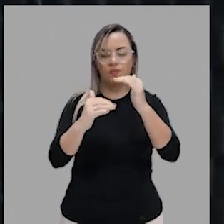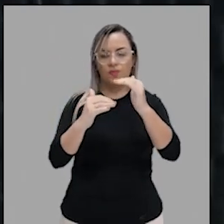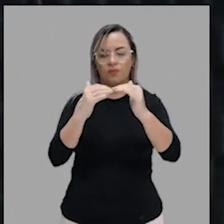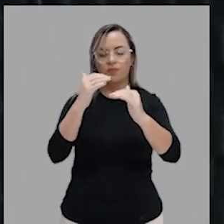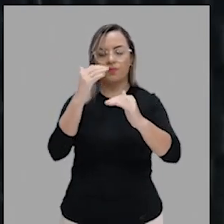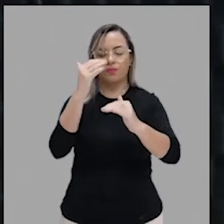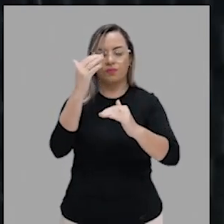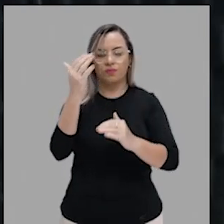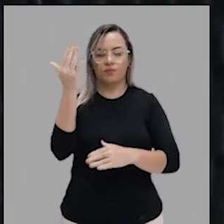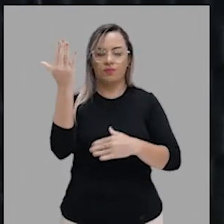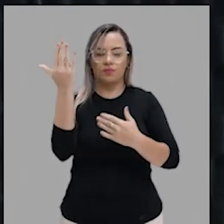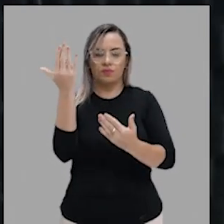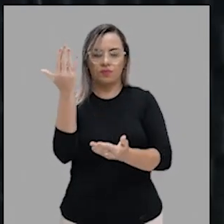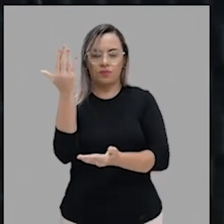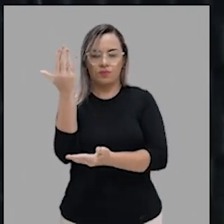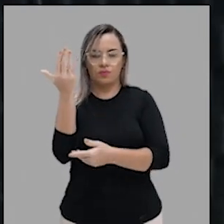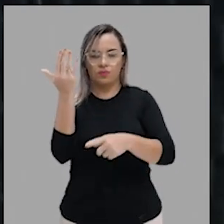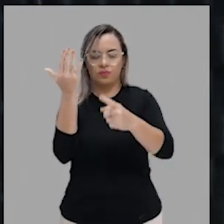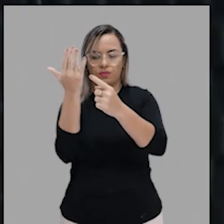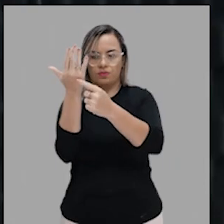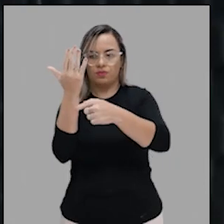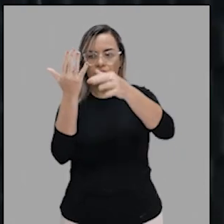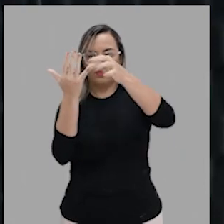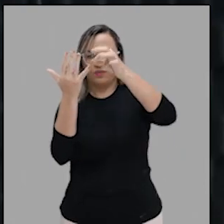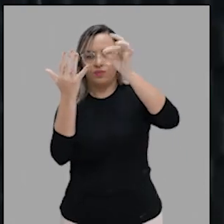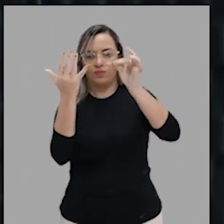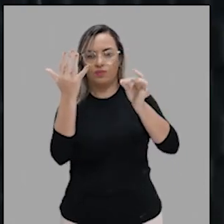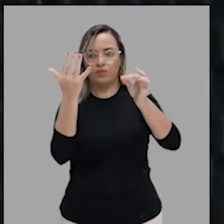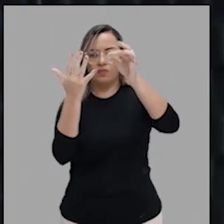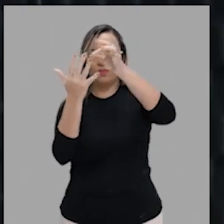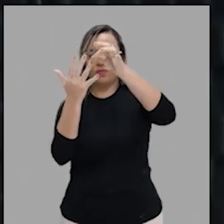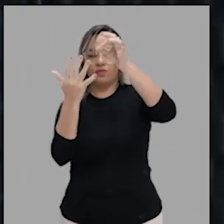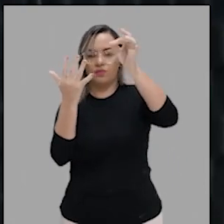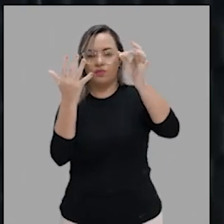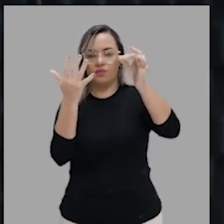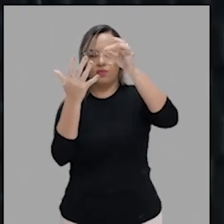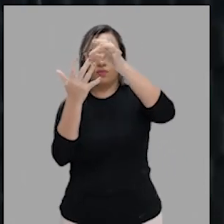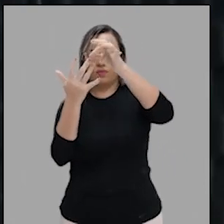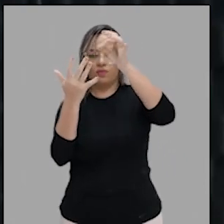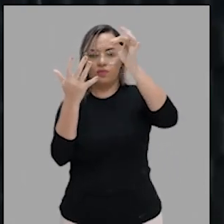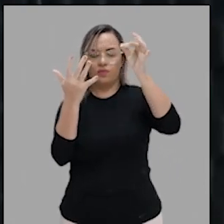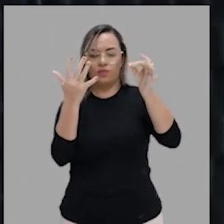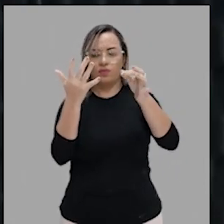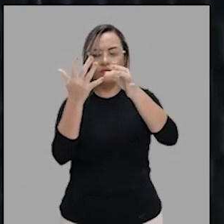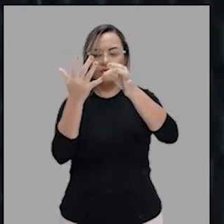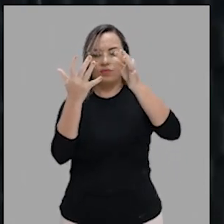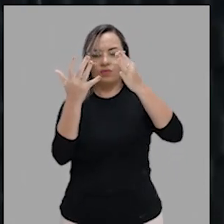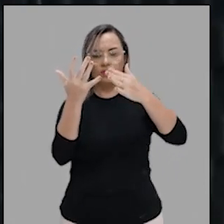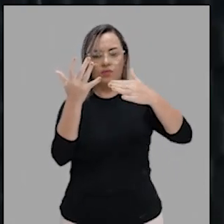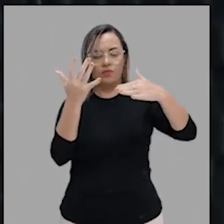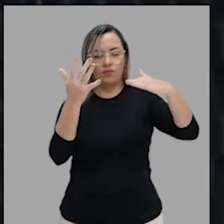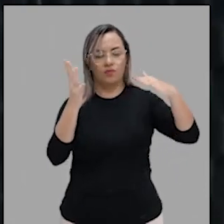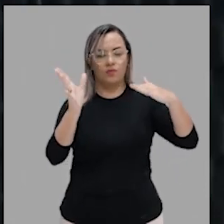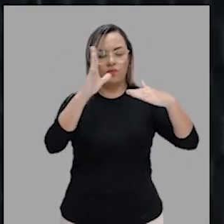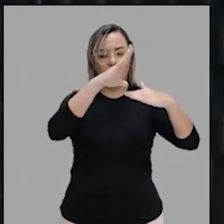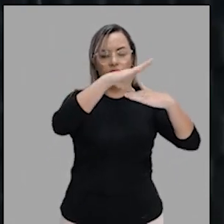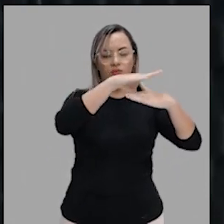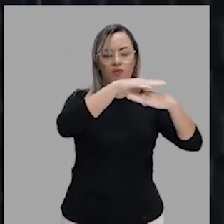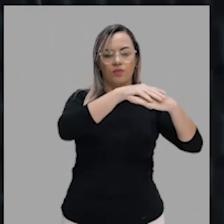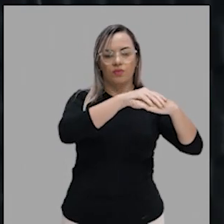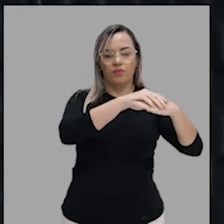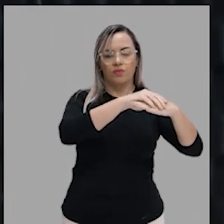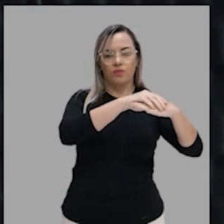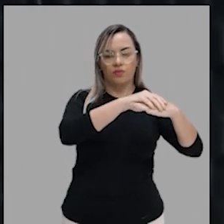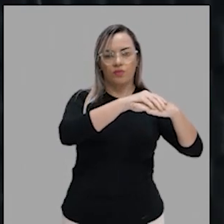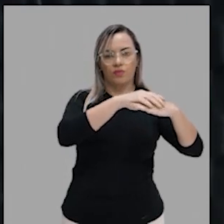E embaixo, as folhas representam a mão dessa árvore, como se estivesse havendo